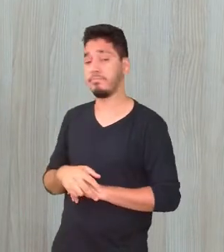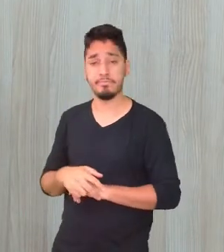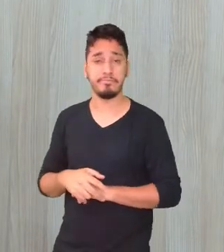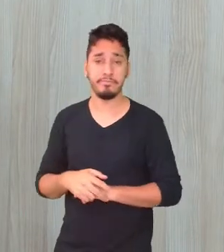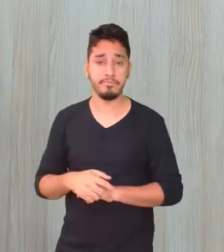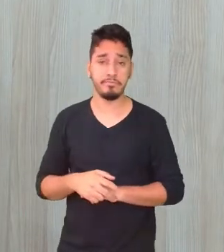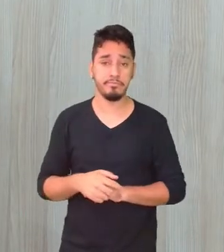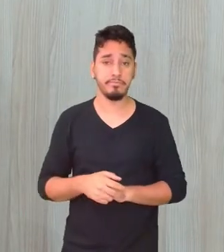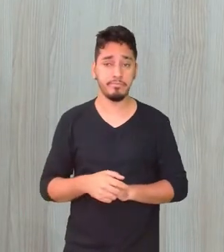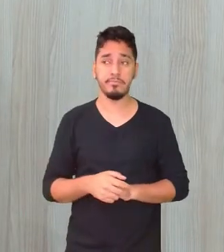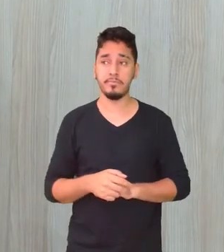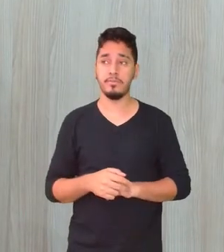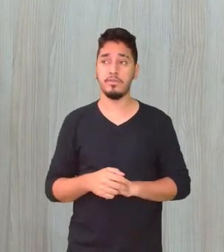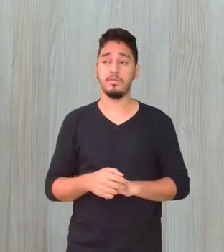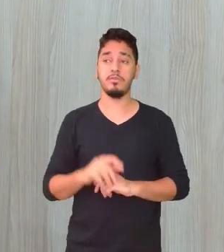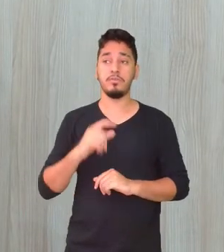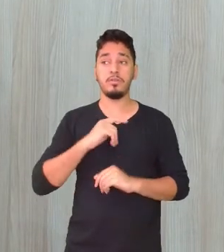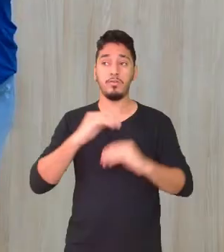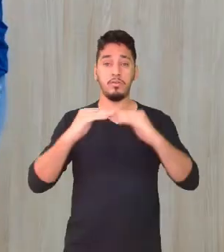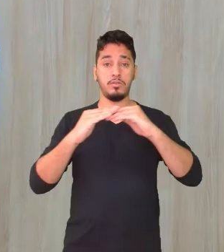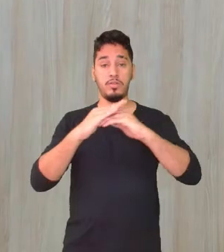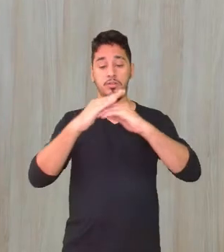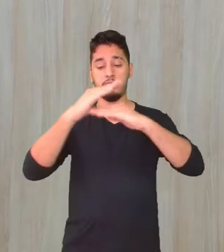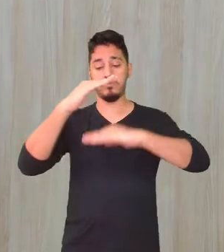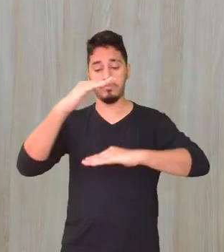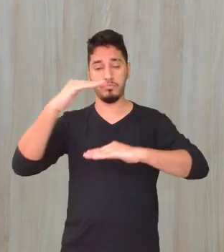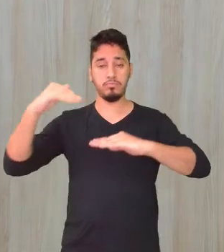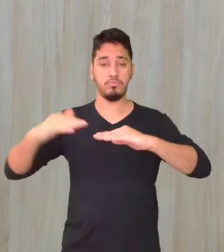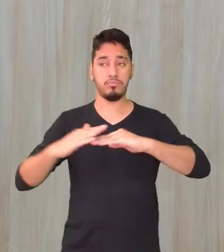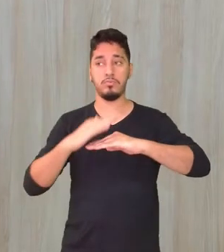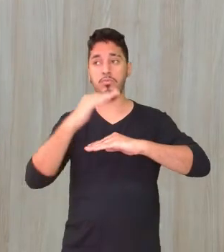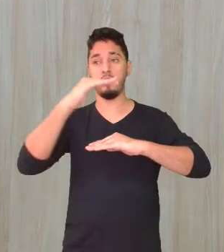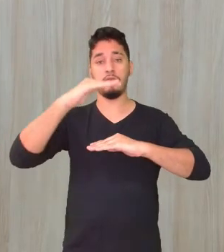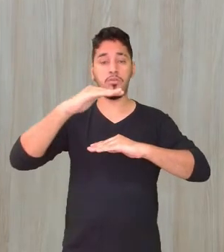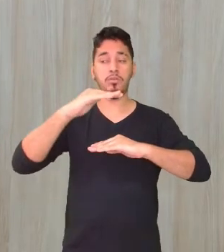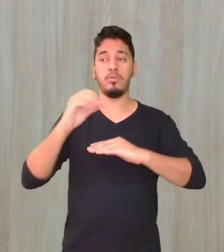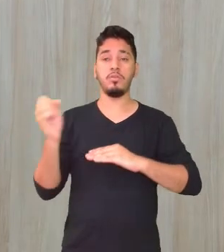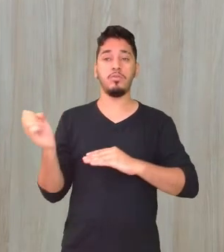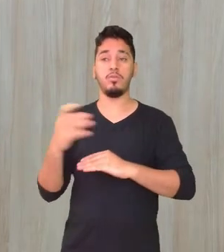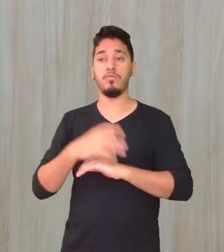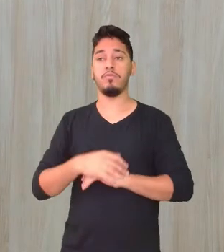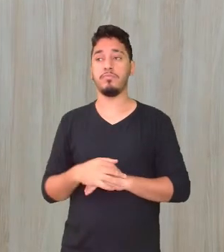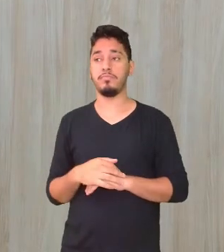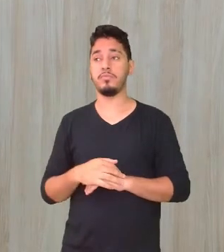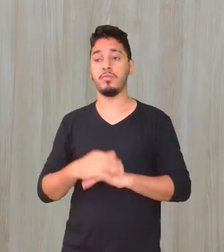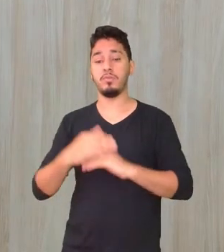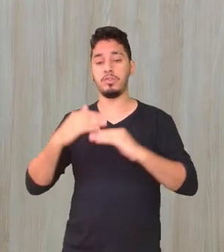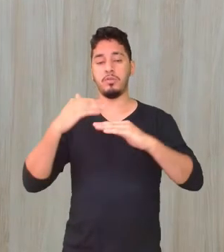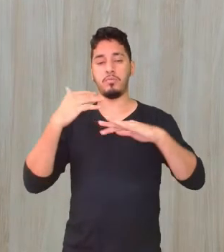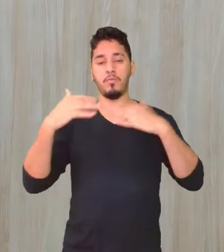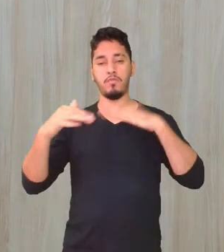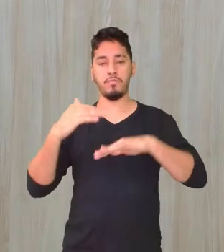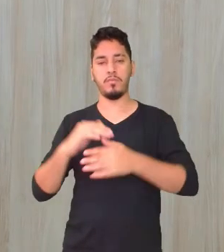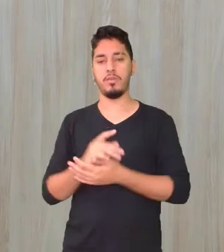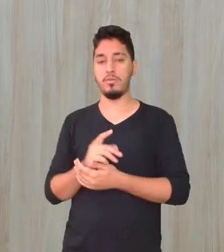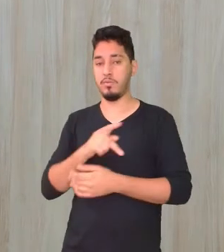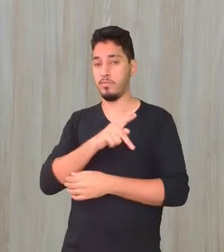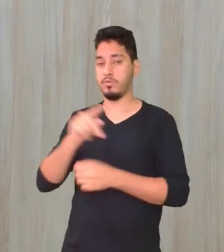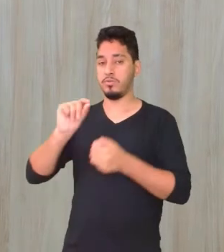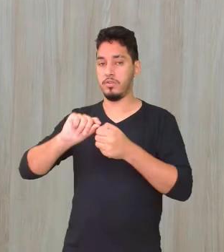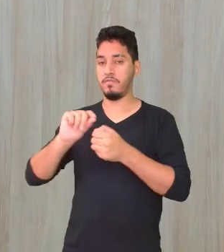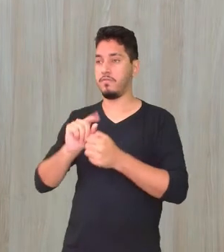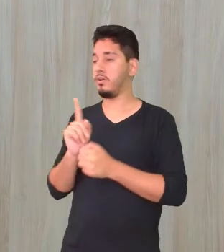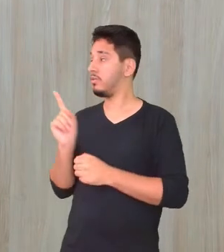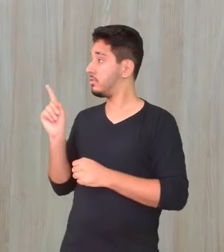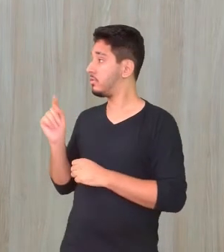quando desce uma, a outra sobe, formando cordilheiras. Então, ó, gente, nesse movimento, né? Uma vai para baixo, é a